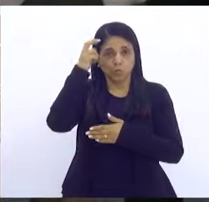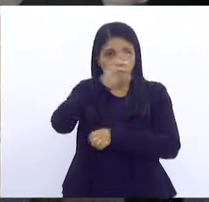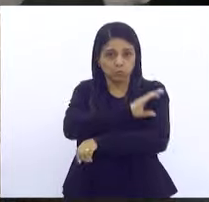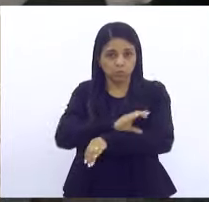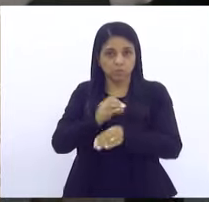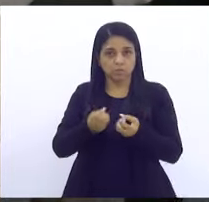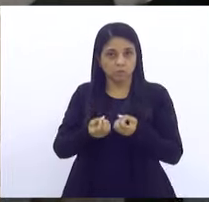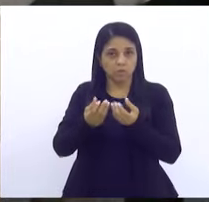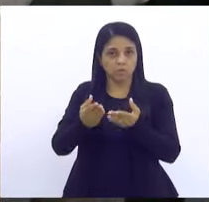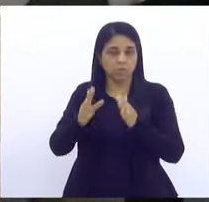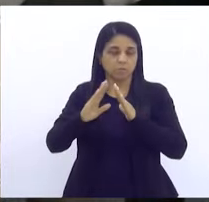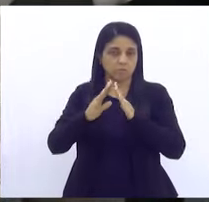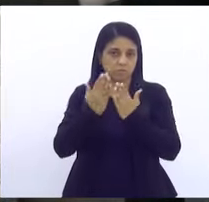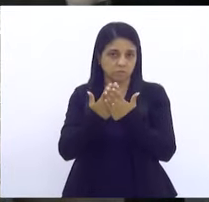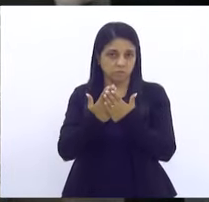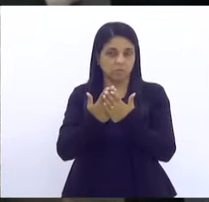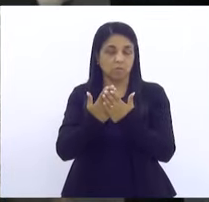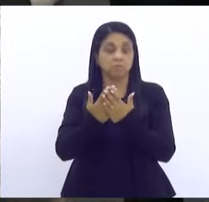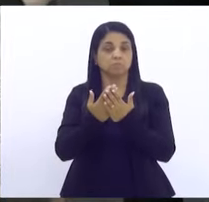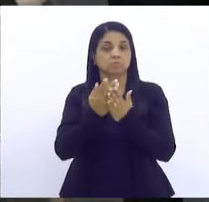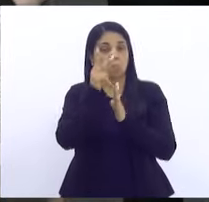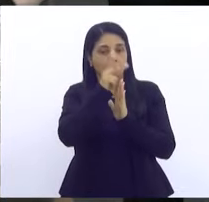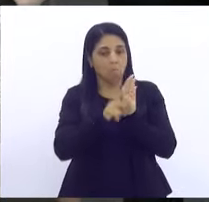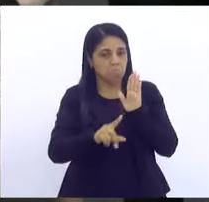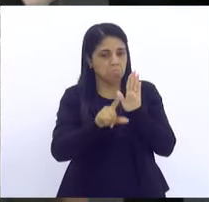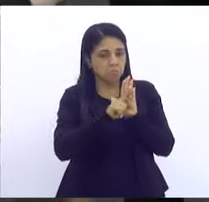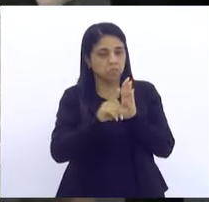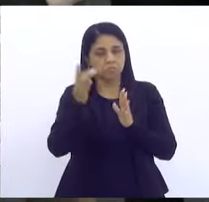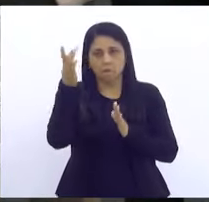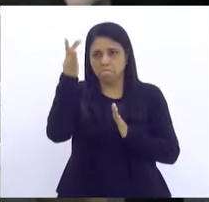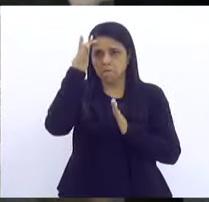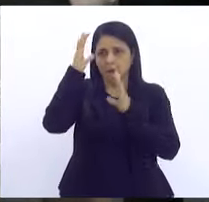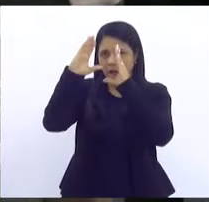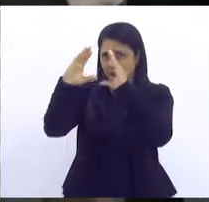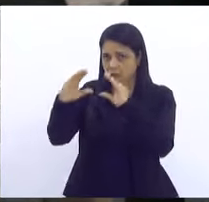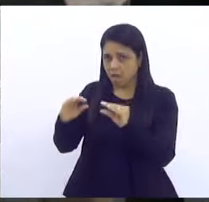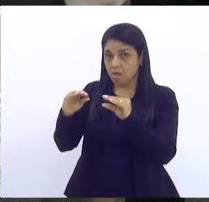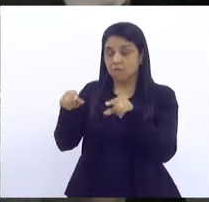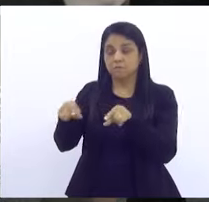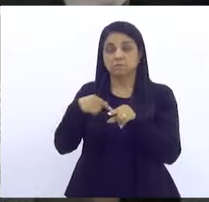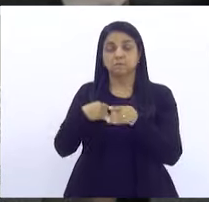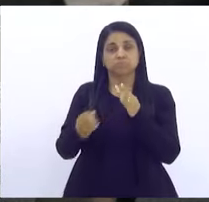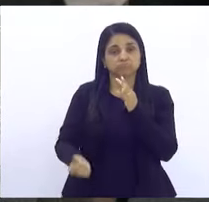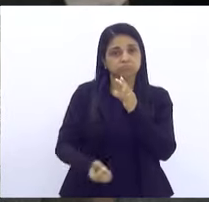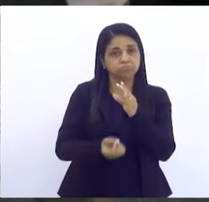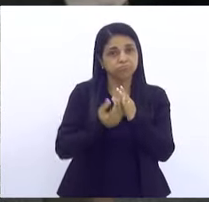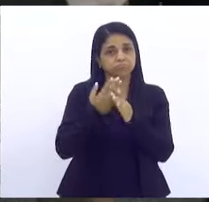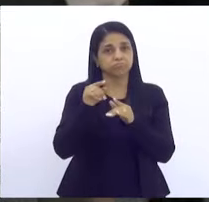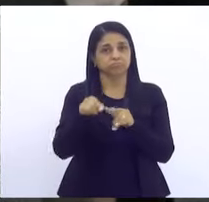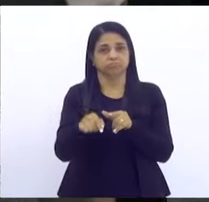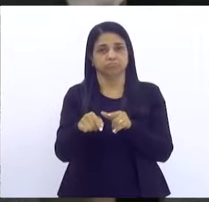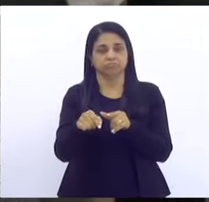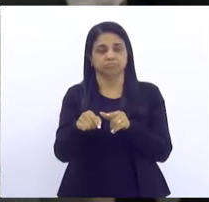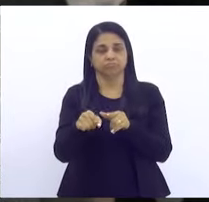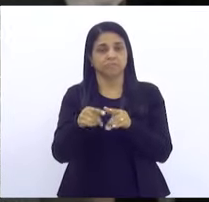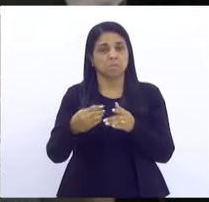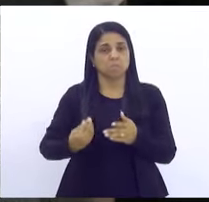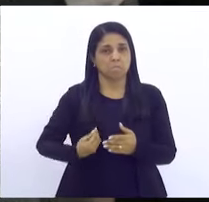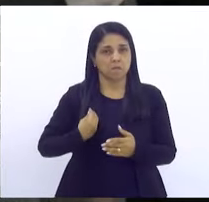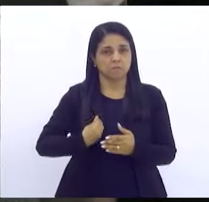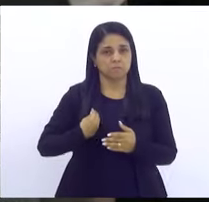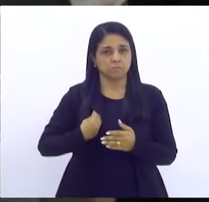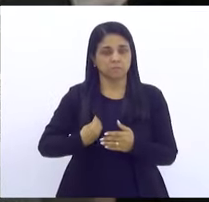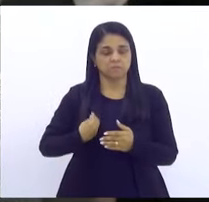Ao longo da tramitação, o projeto foi bastante amadurecido. Primeiro que ele é oriundo de uma frente com participação ampla